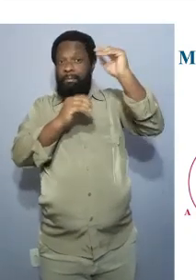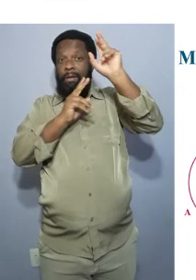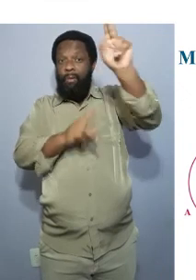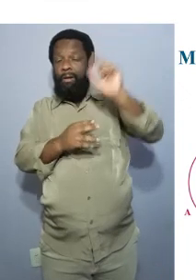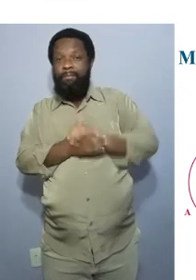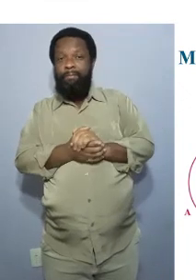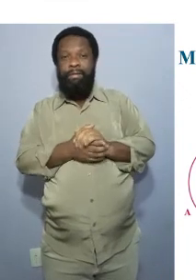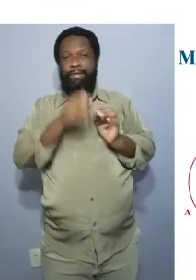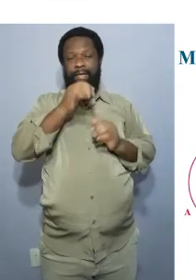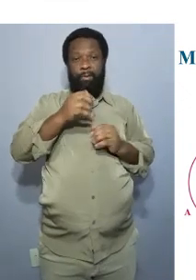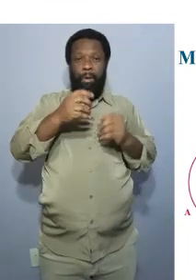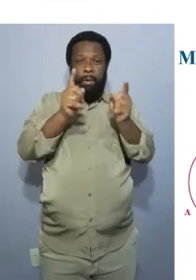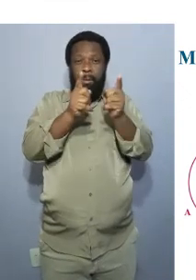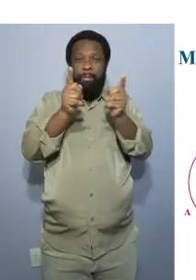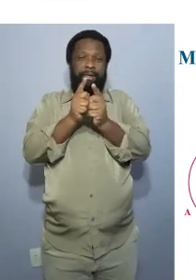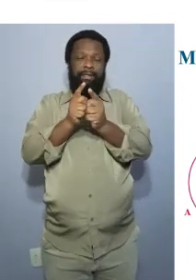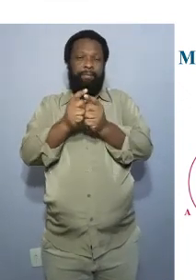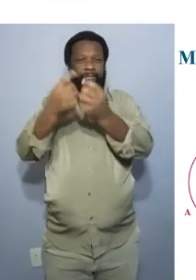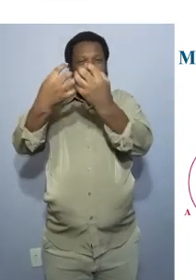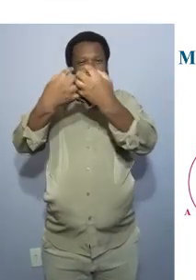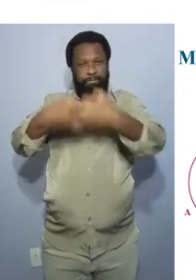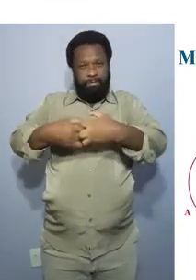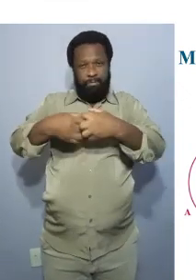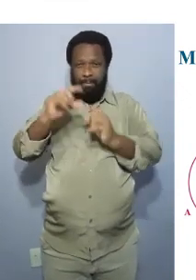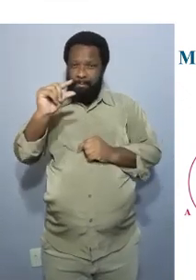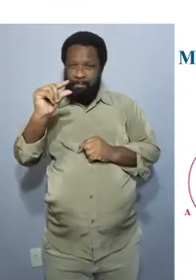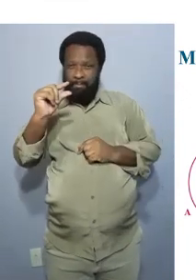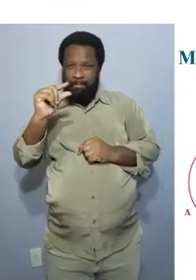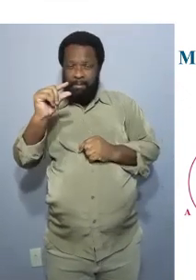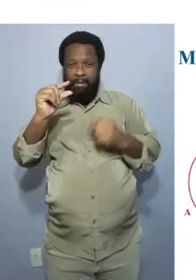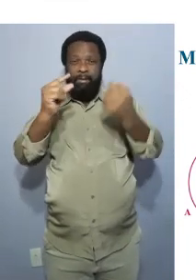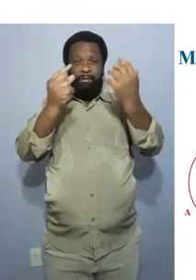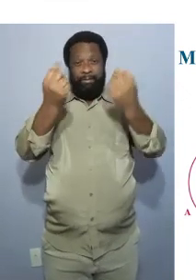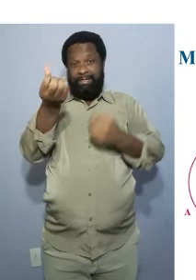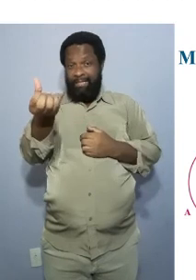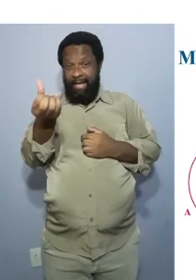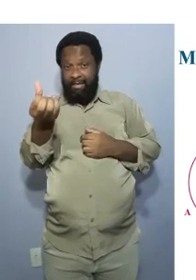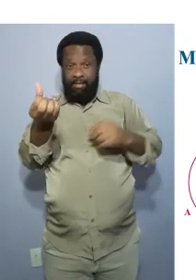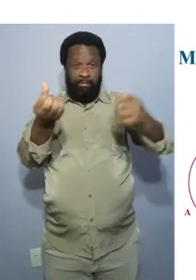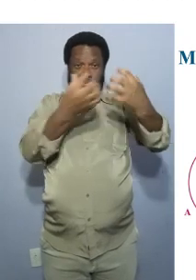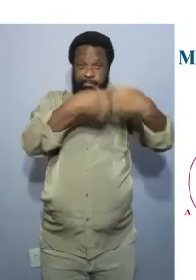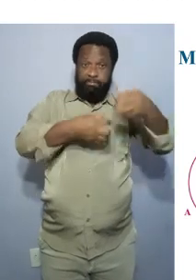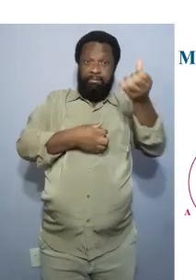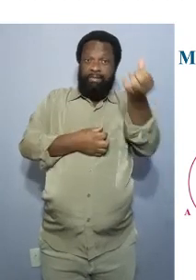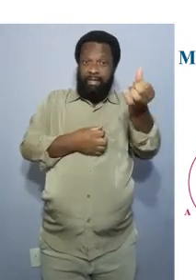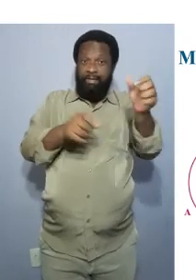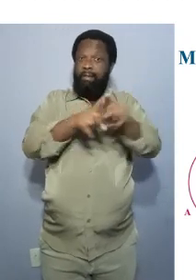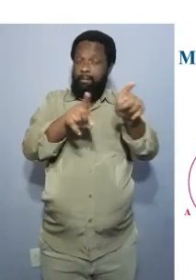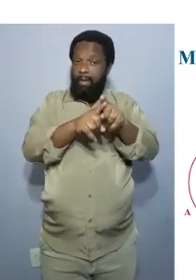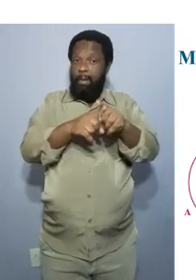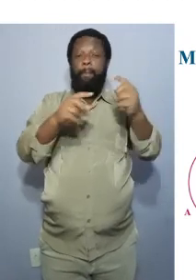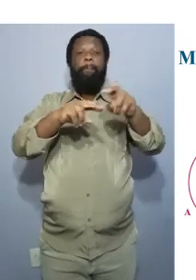cima. Se esse menor arco, essa menor engrenagem, andar 6 dentinhos, a maior também vai andar